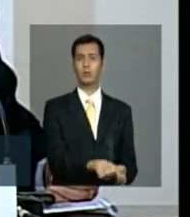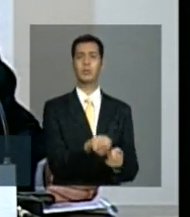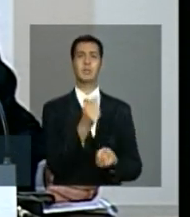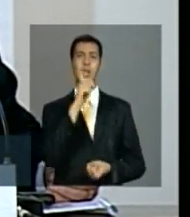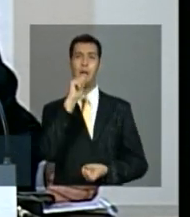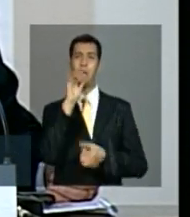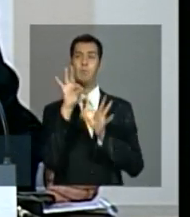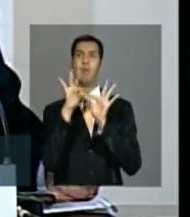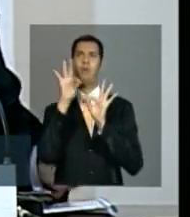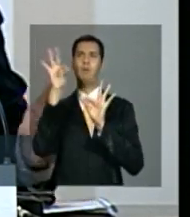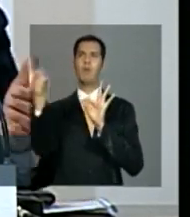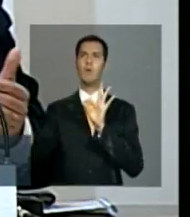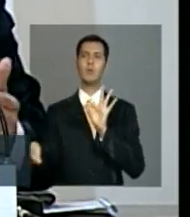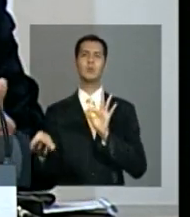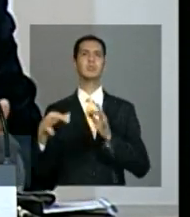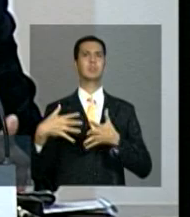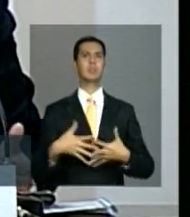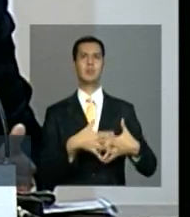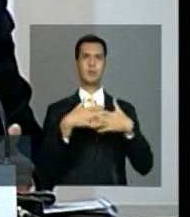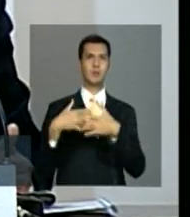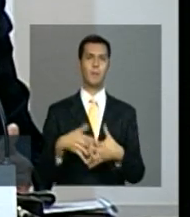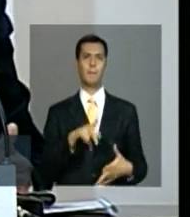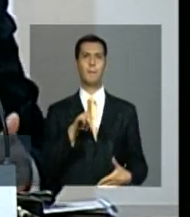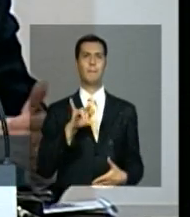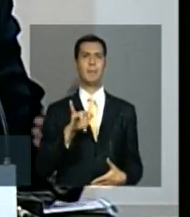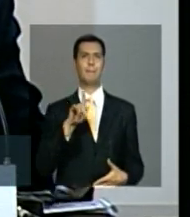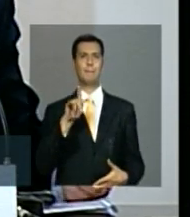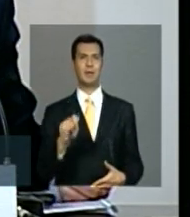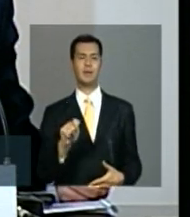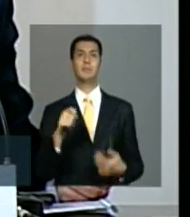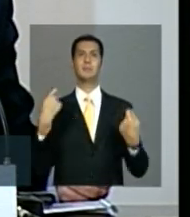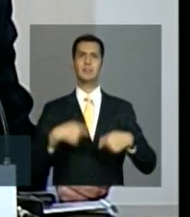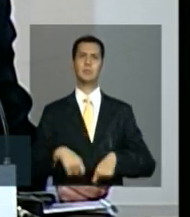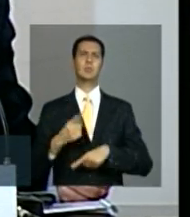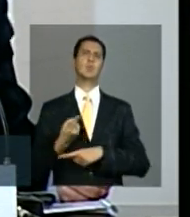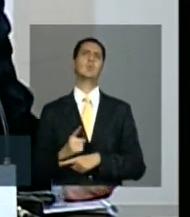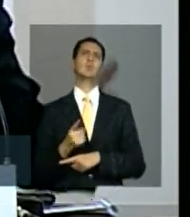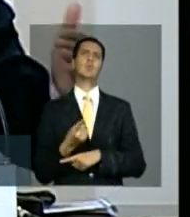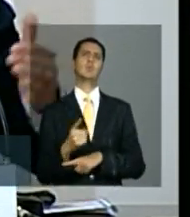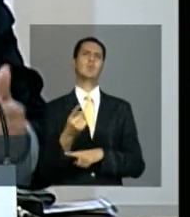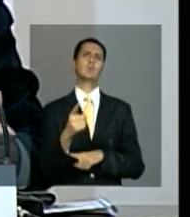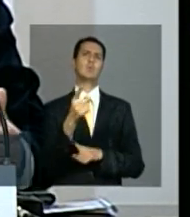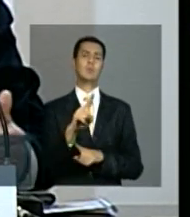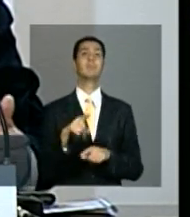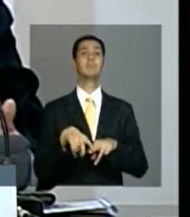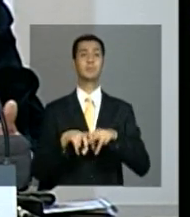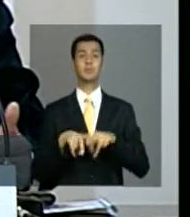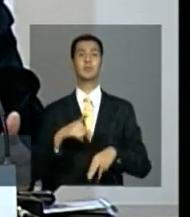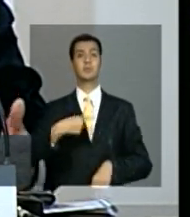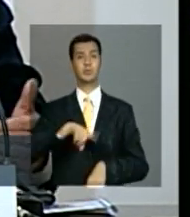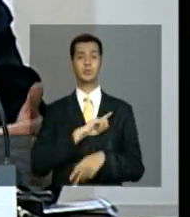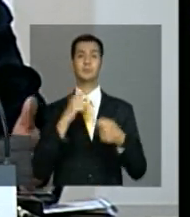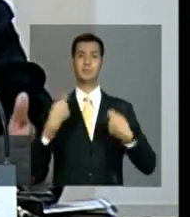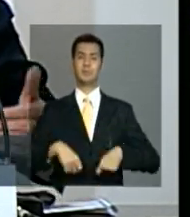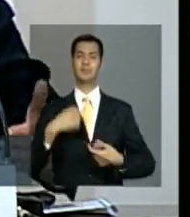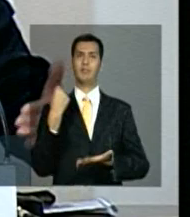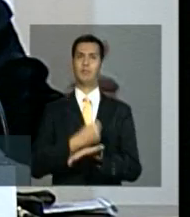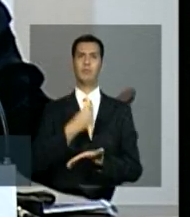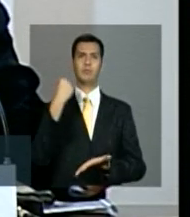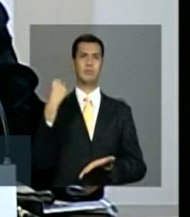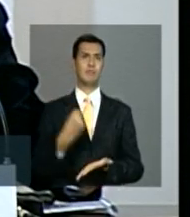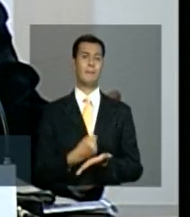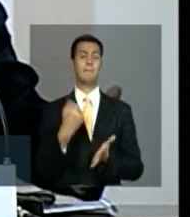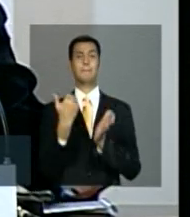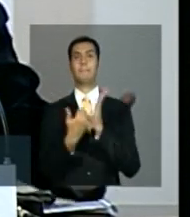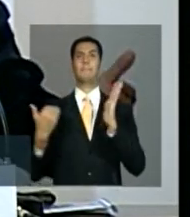mais longe os carros pipas têm que percorrer distâncias cada vez maiores e portanto temos que contratar cada vez um maior